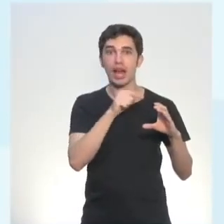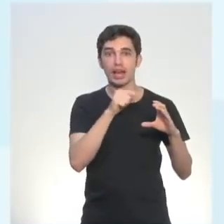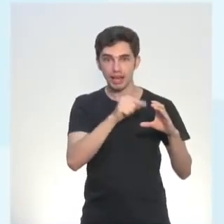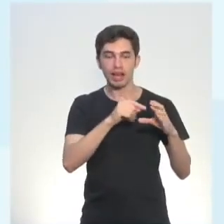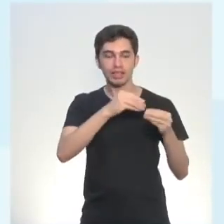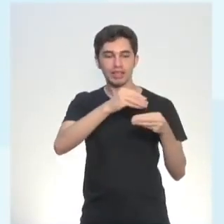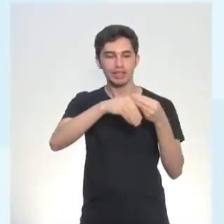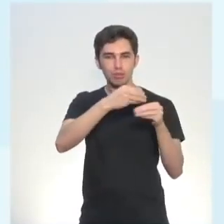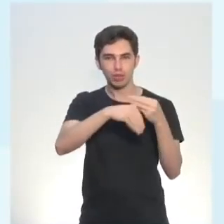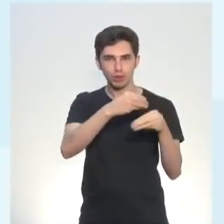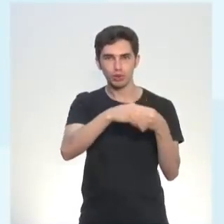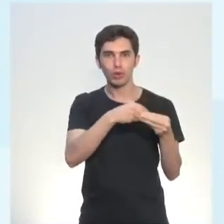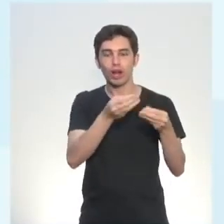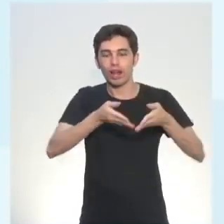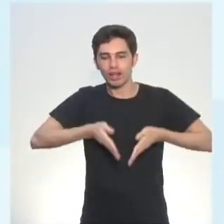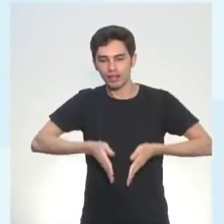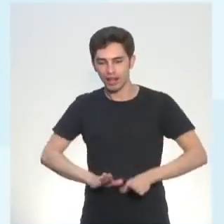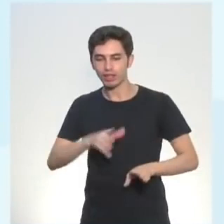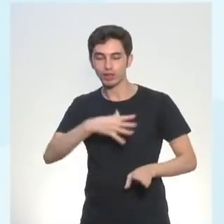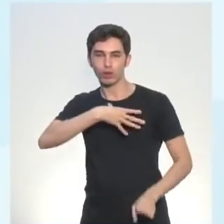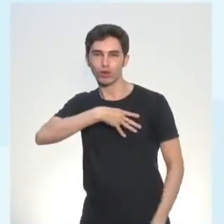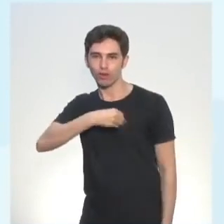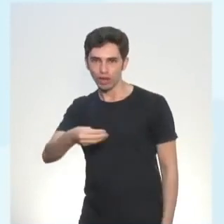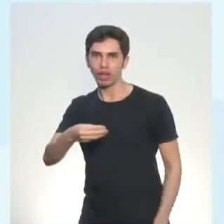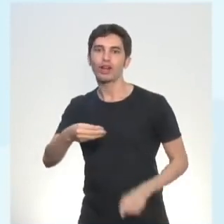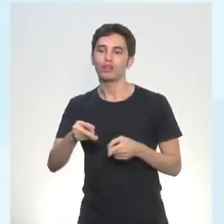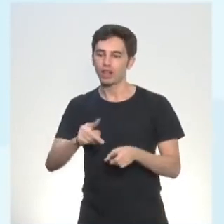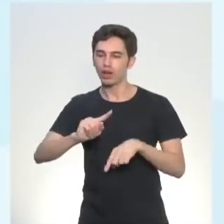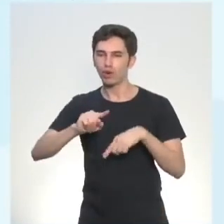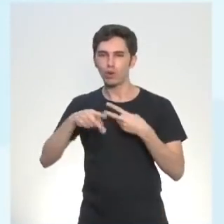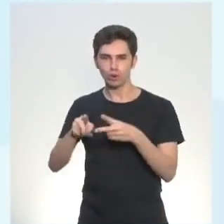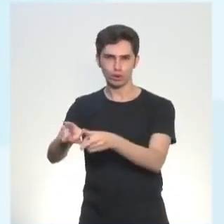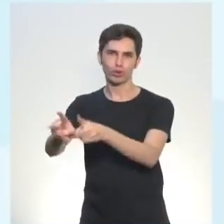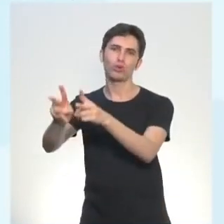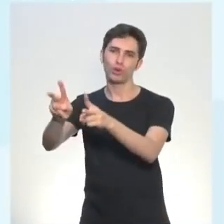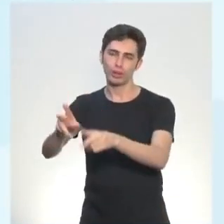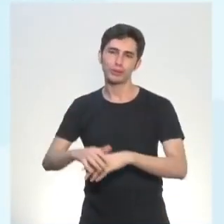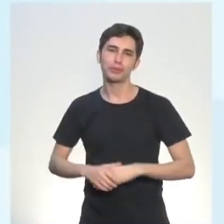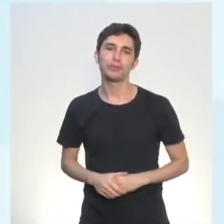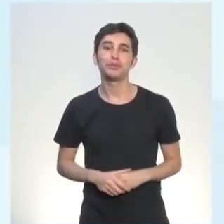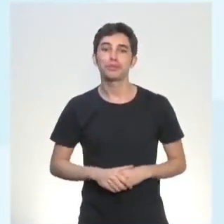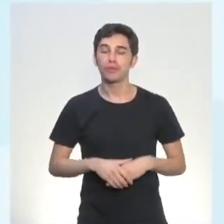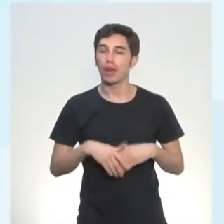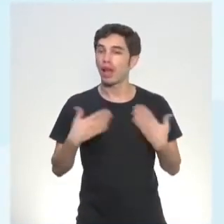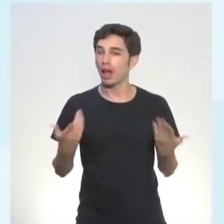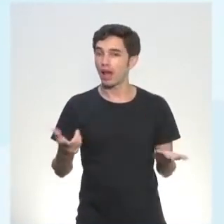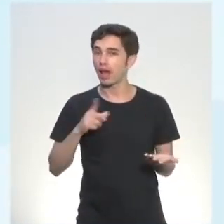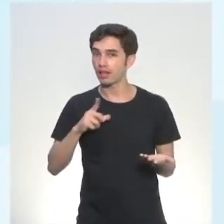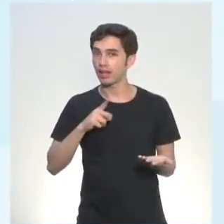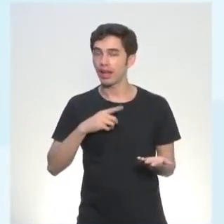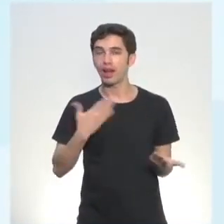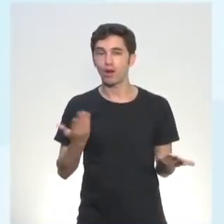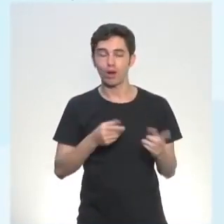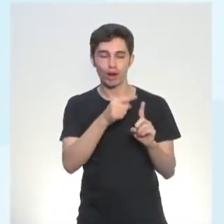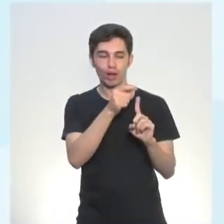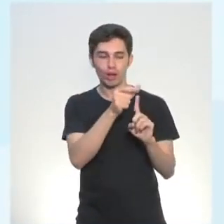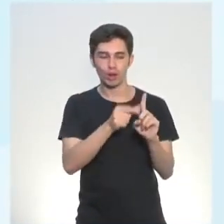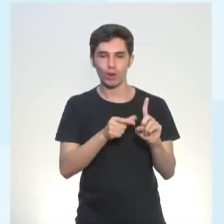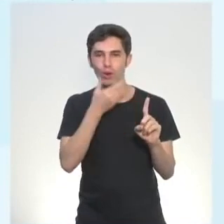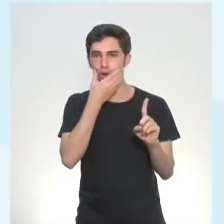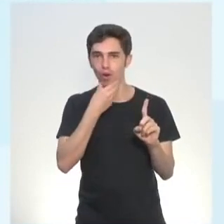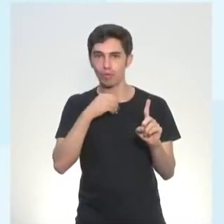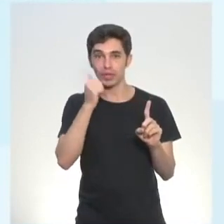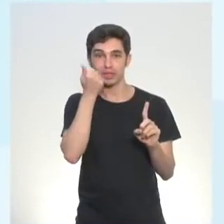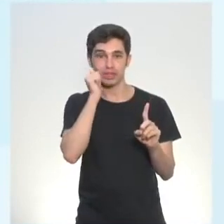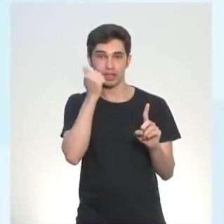se misturam nos filhos e não se separam mais. E aí, gente, nós temos nosso cientista, né, que a gente vai ver hoje,